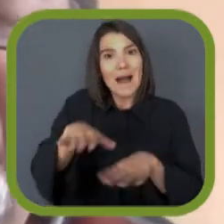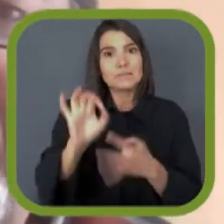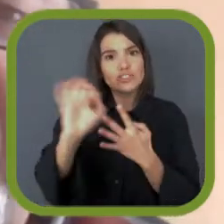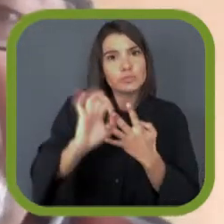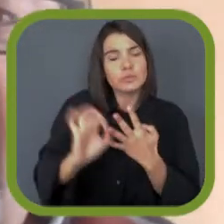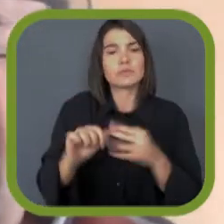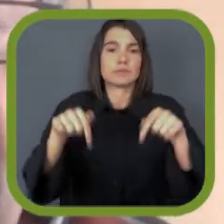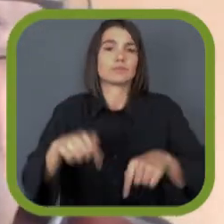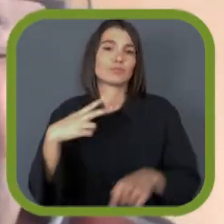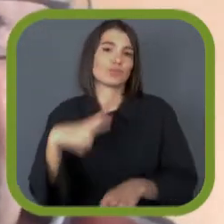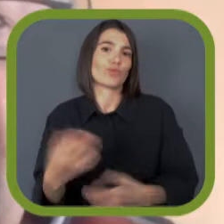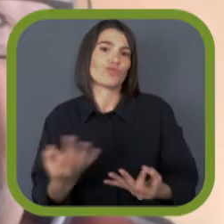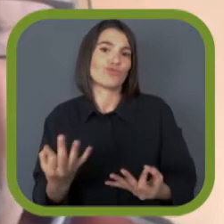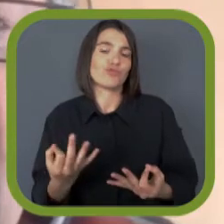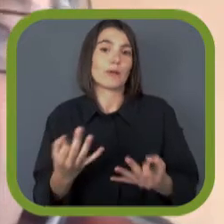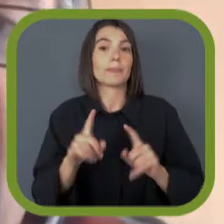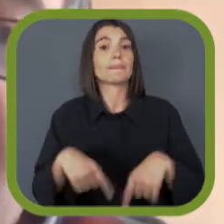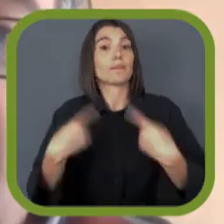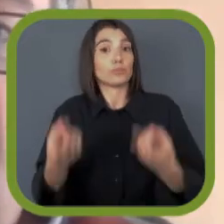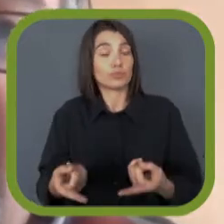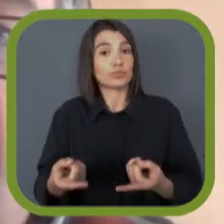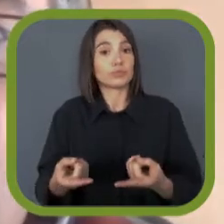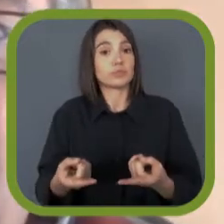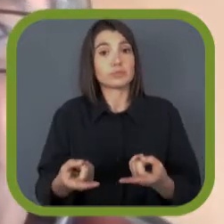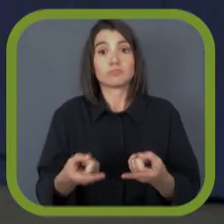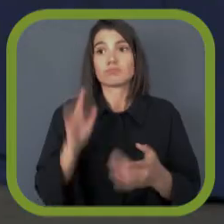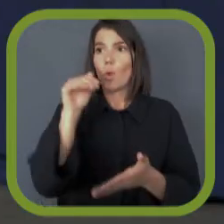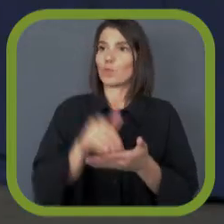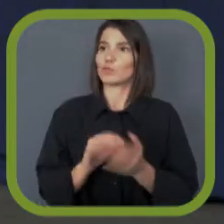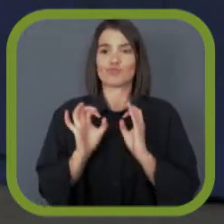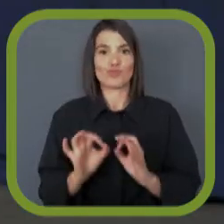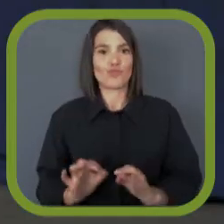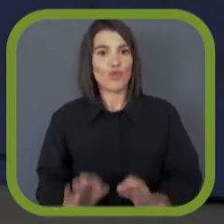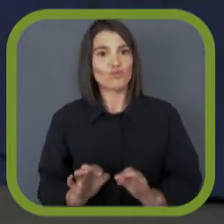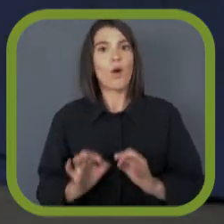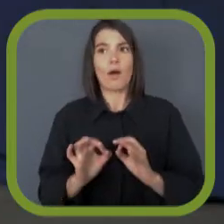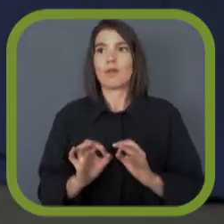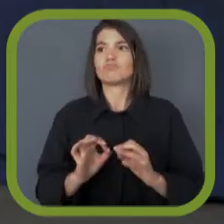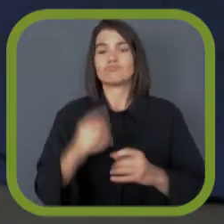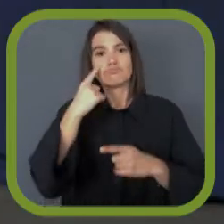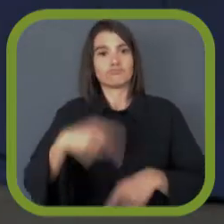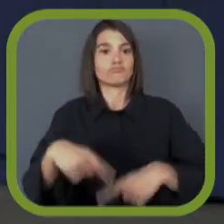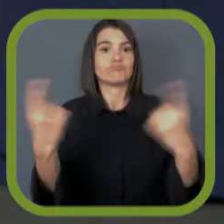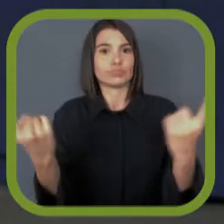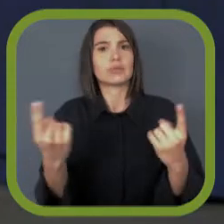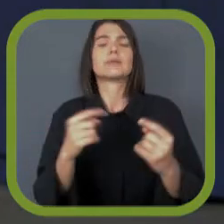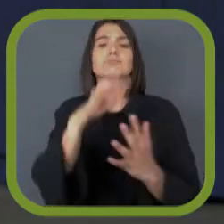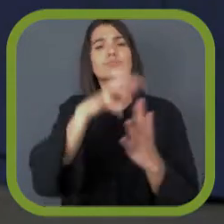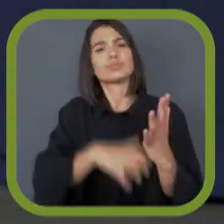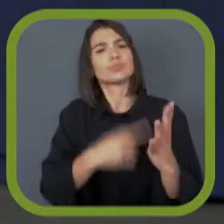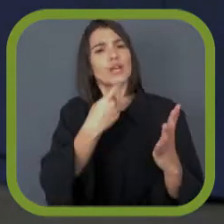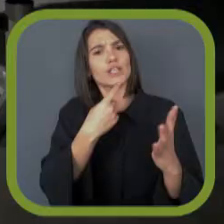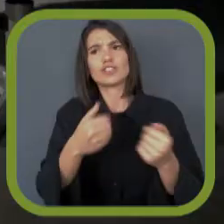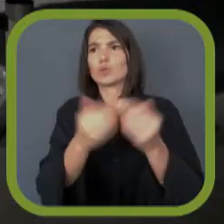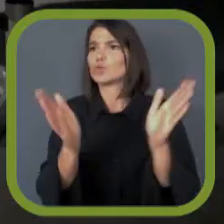mais concretos foram dados aqui em Portugal. Depois que as conclusões estavam feitas e que o paper estava publicado, nós publicámos o paper em inglês,